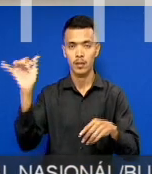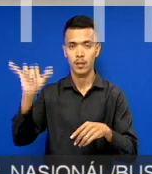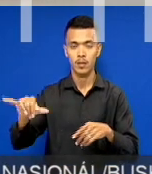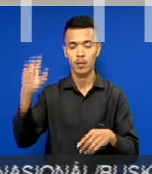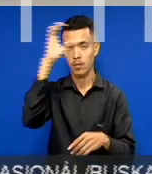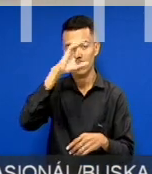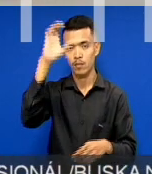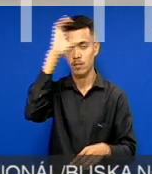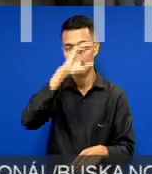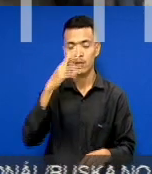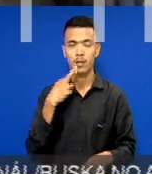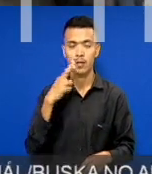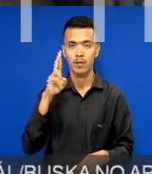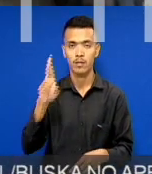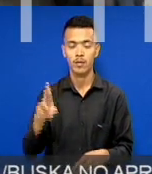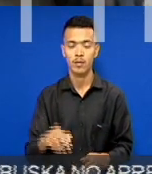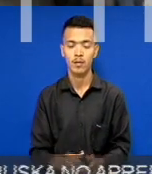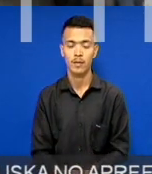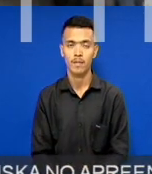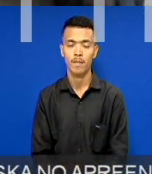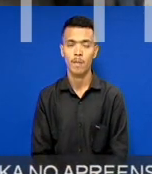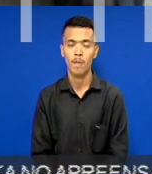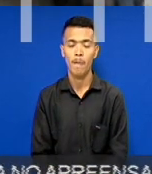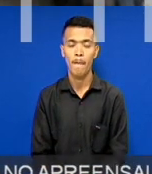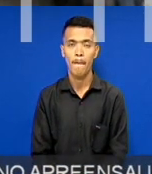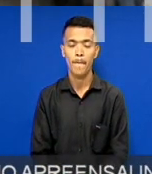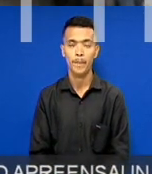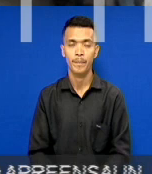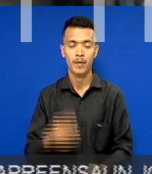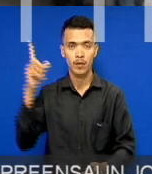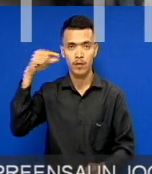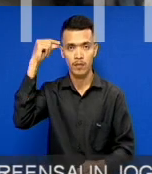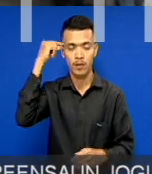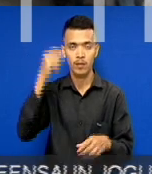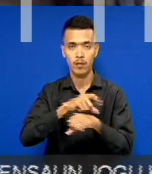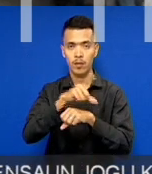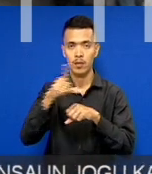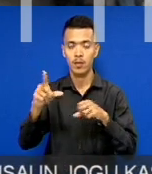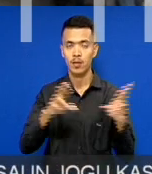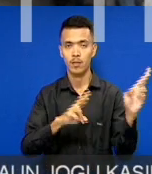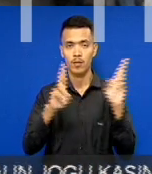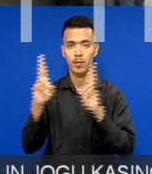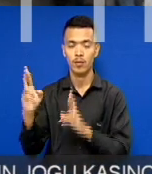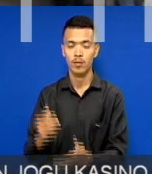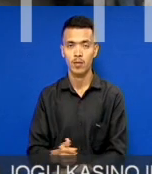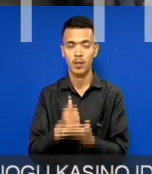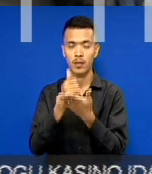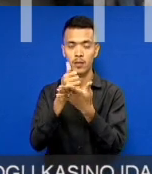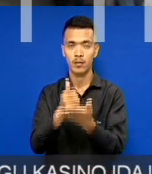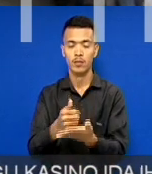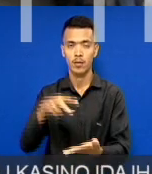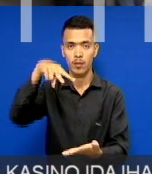buka solução. Governo local pronto na fatin atau apoio para buka solusau ba museu ida